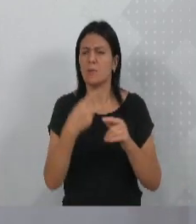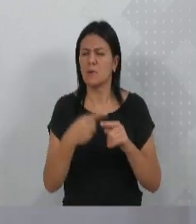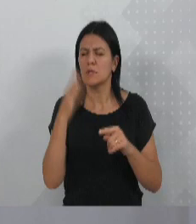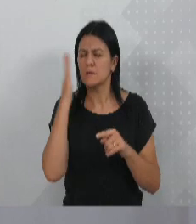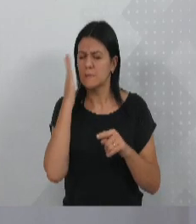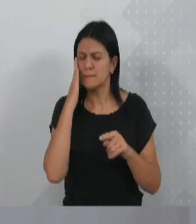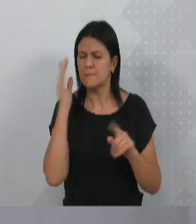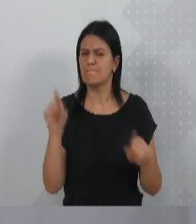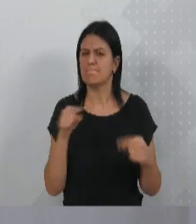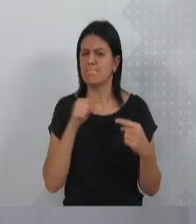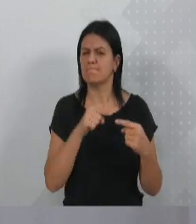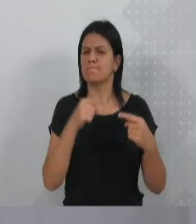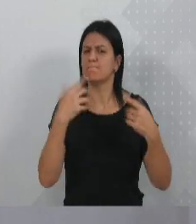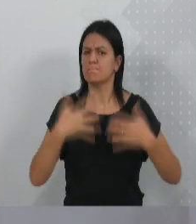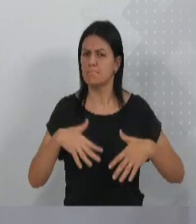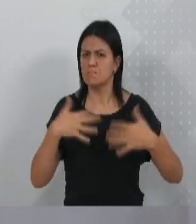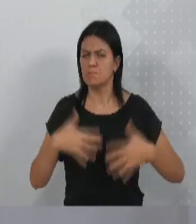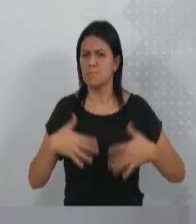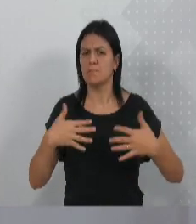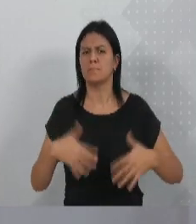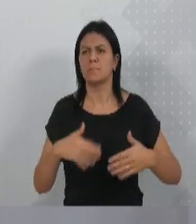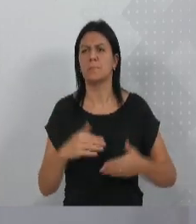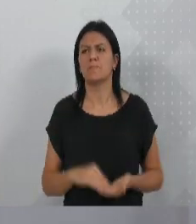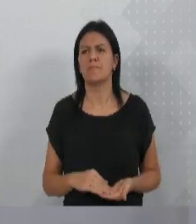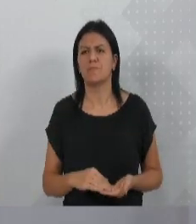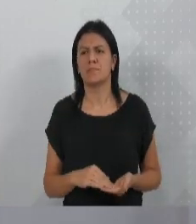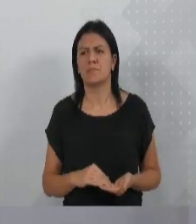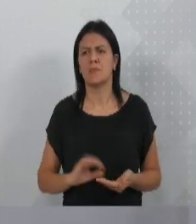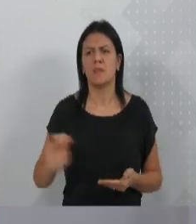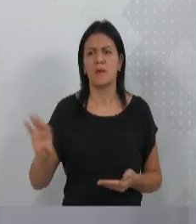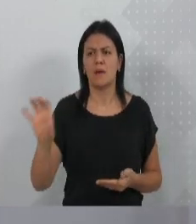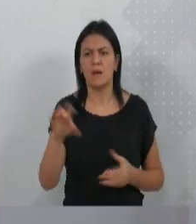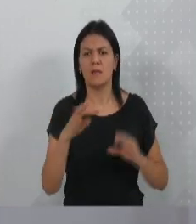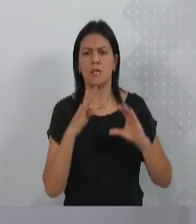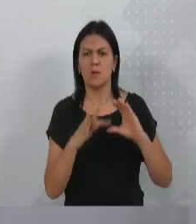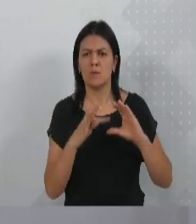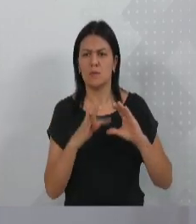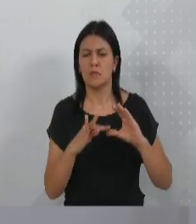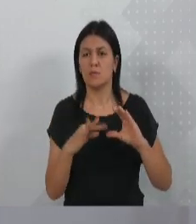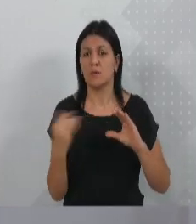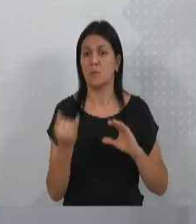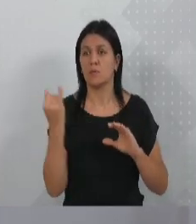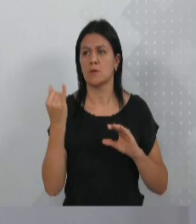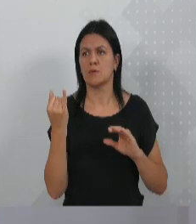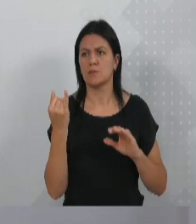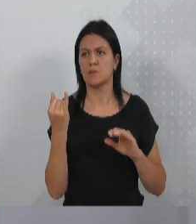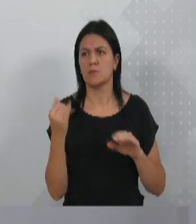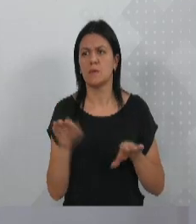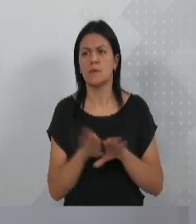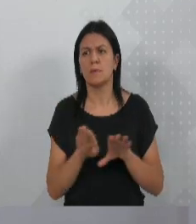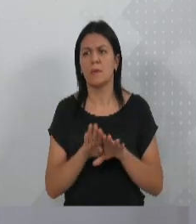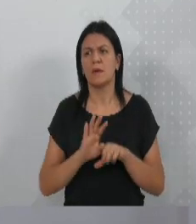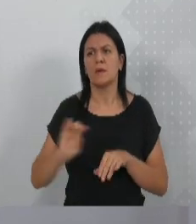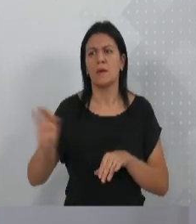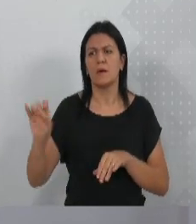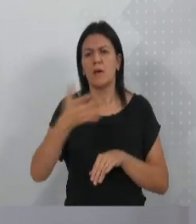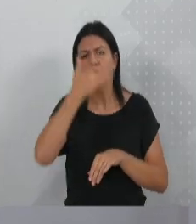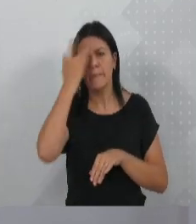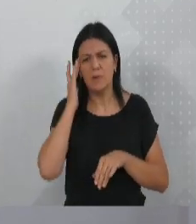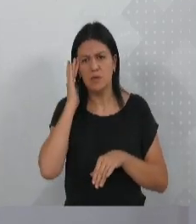missão que eh eh cabe a a a esses conselheiros então esses abnegados que foram votar